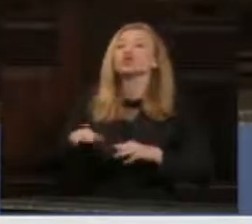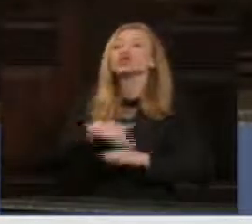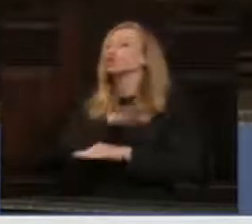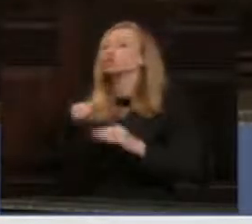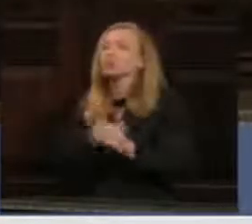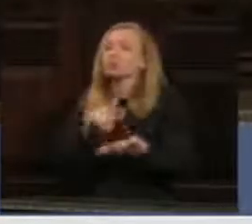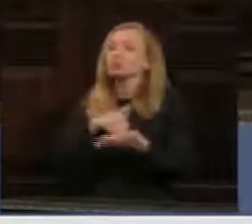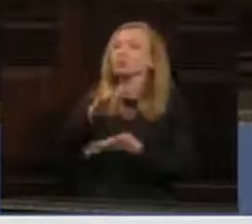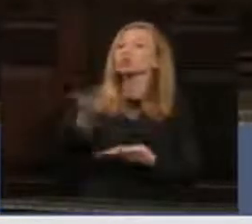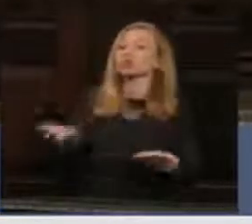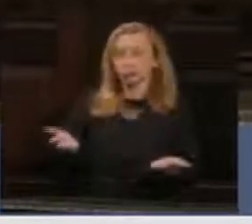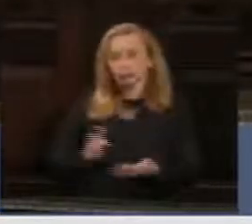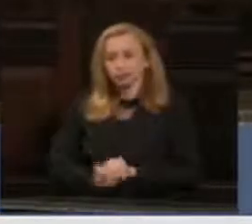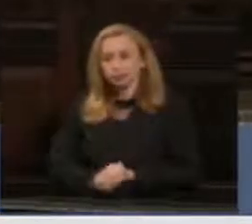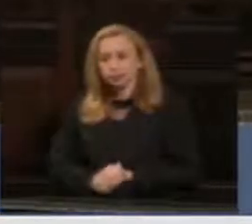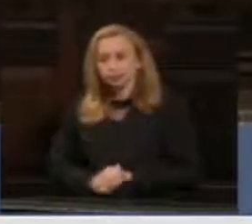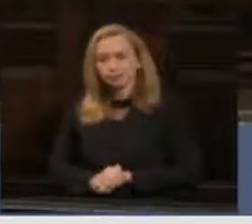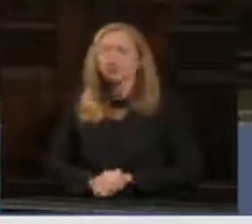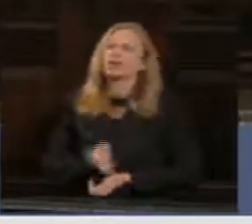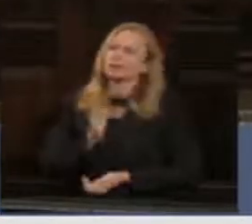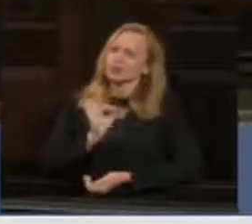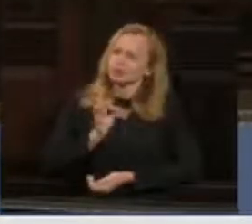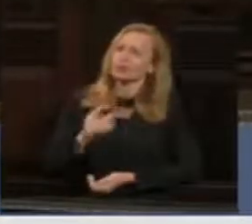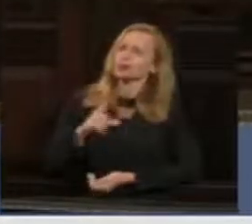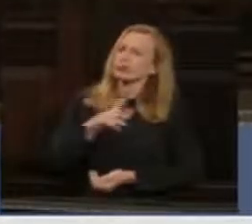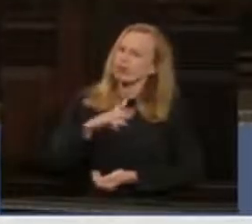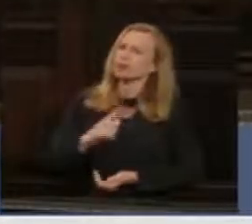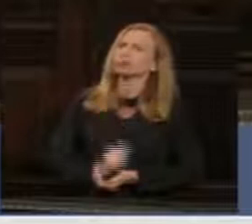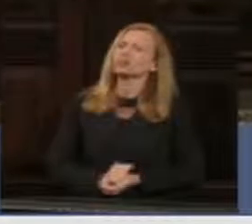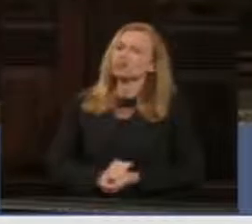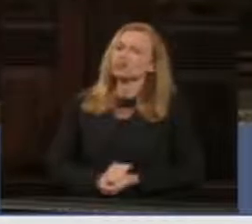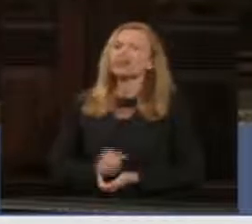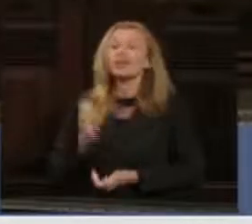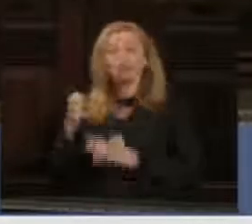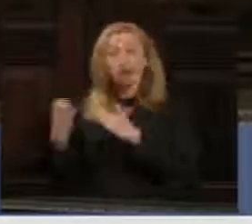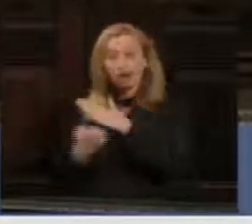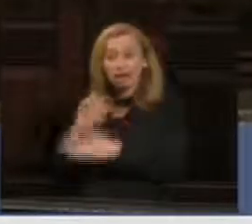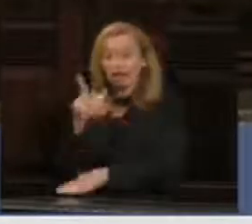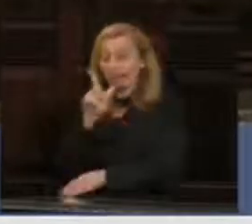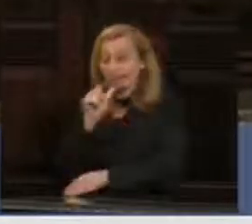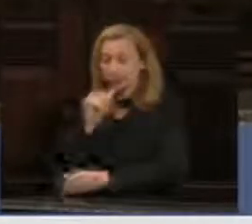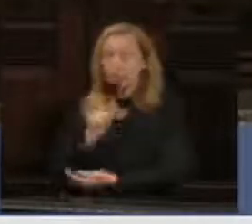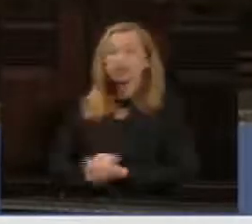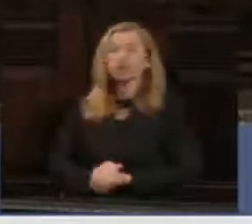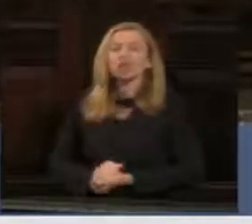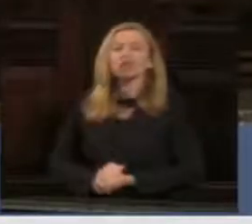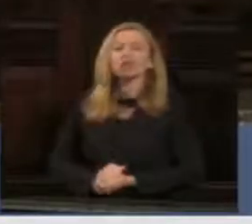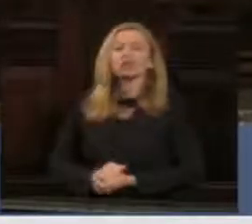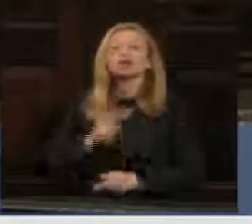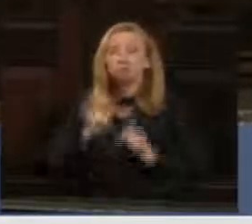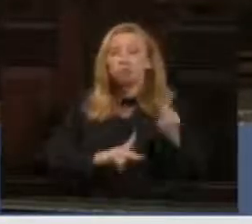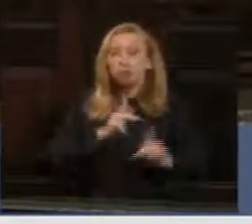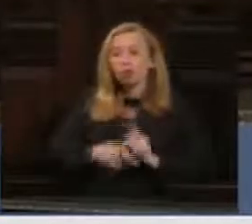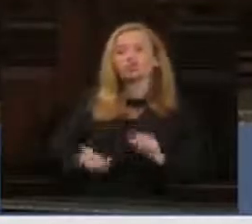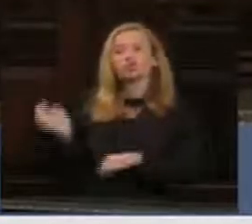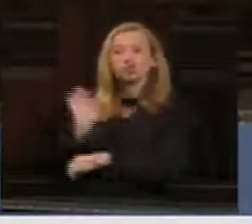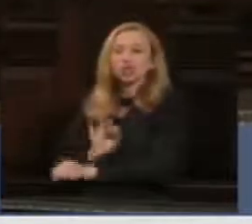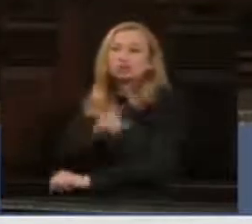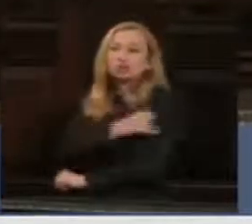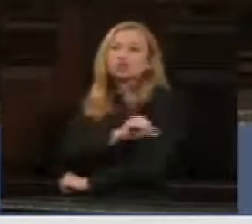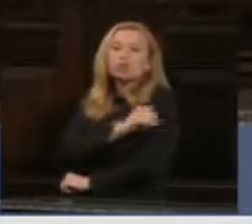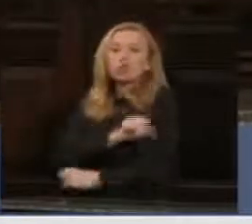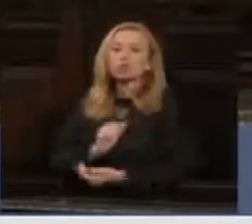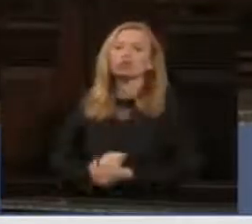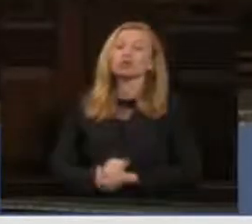demissões. E tenho certeza que a SEDAI que o povo do estado do Rio e que o